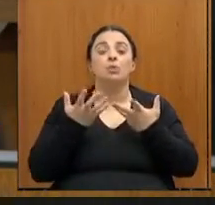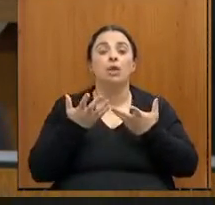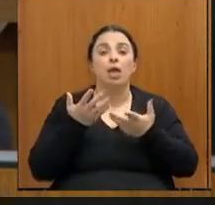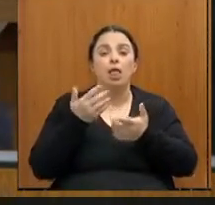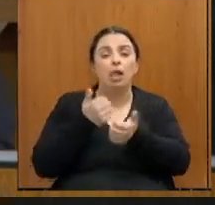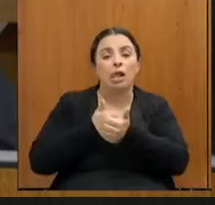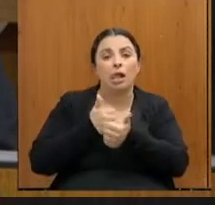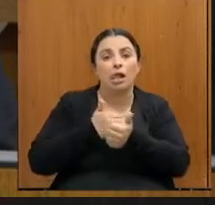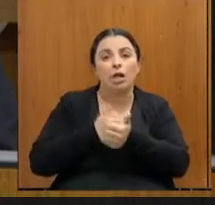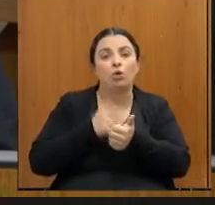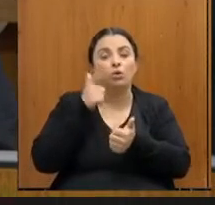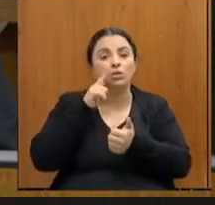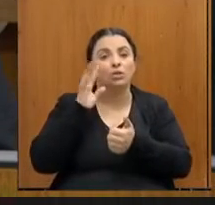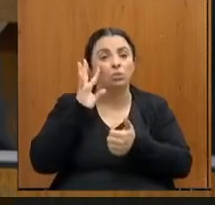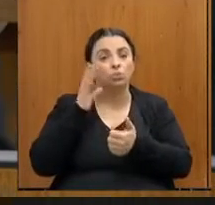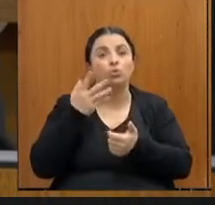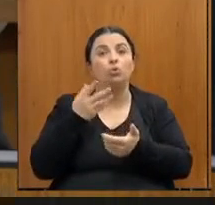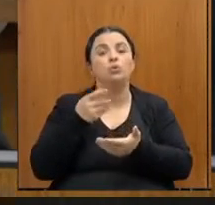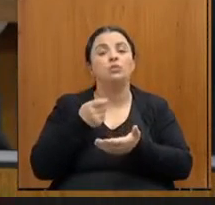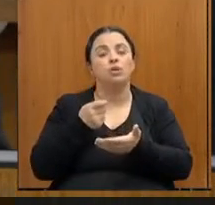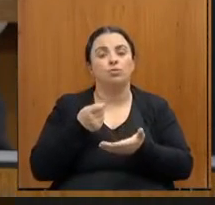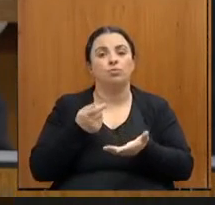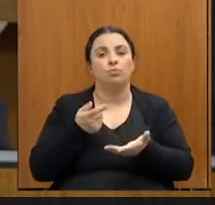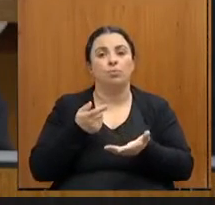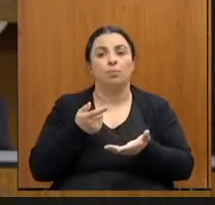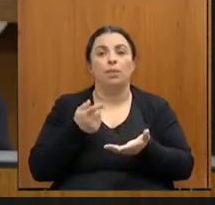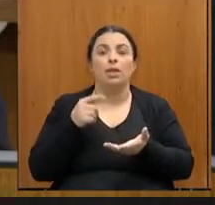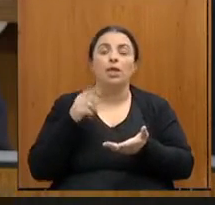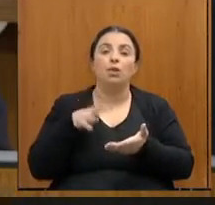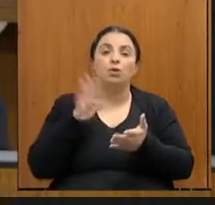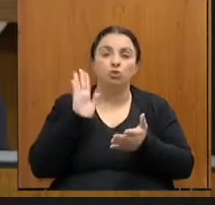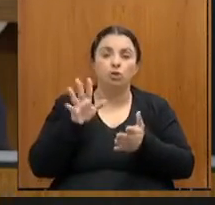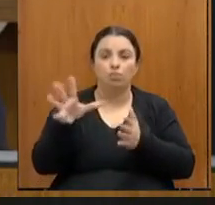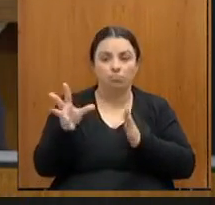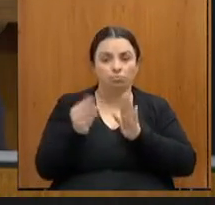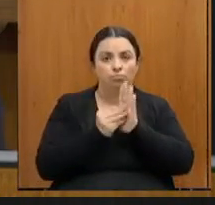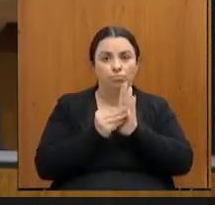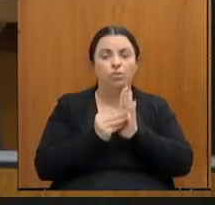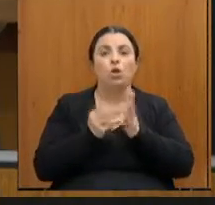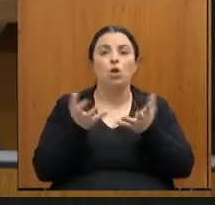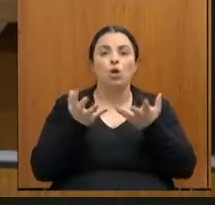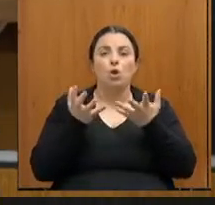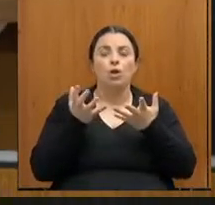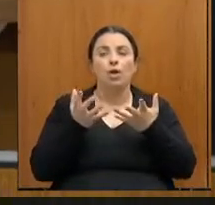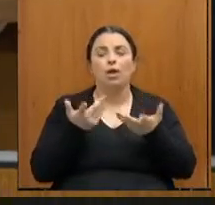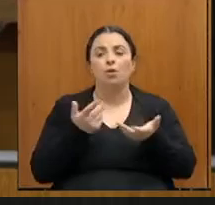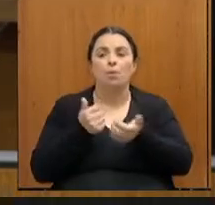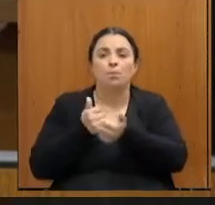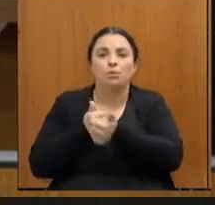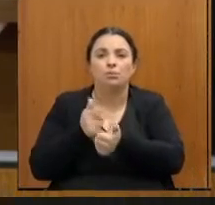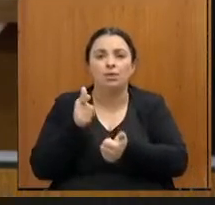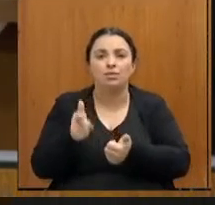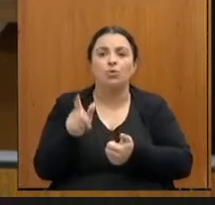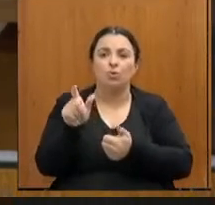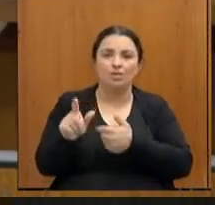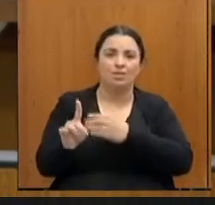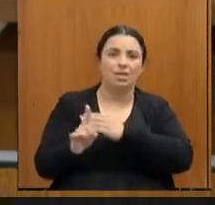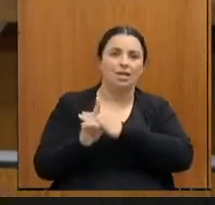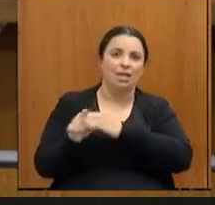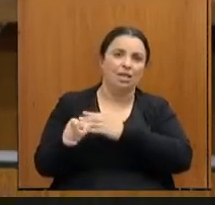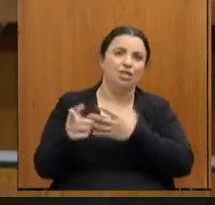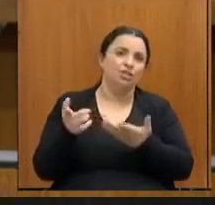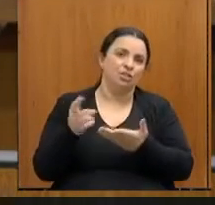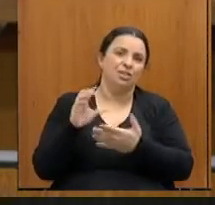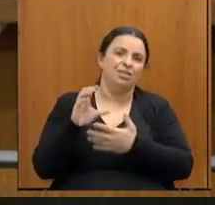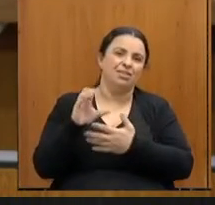tão fica anotado aqui na maneira ficou anotado é buscar uma aproximação com o